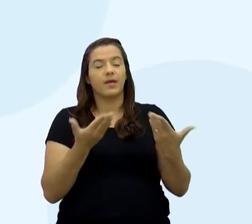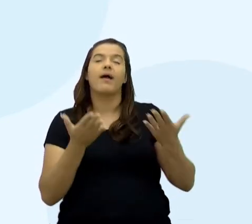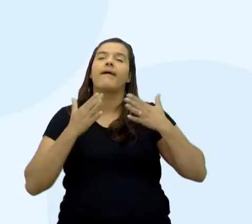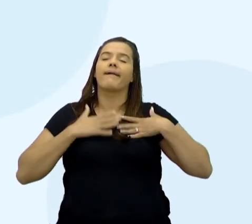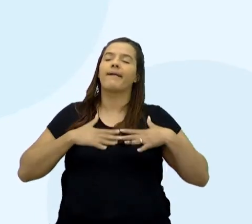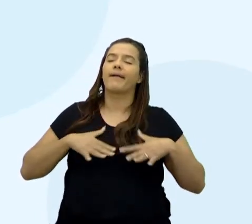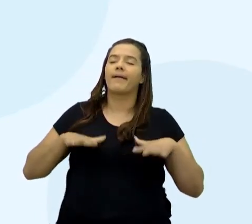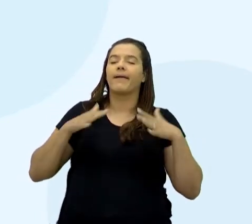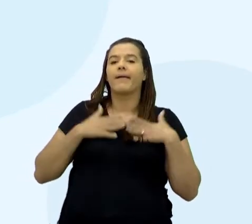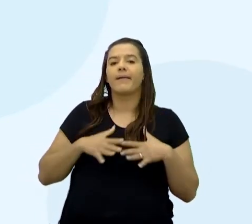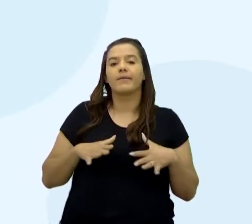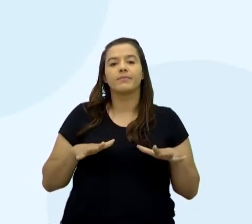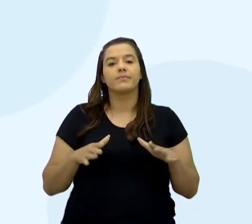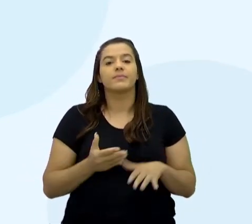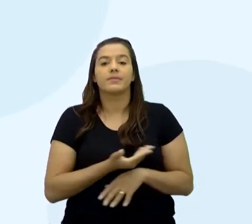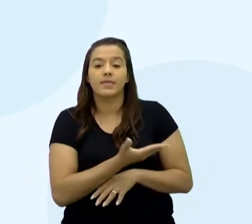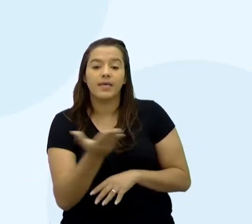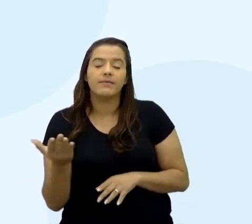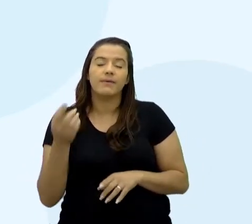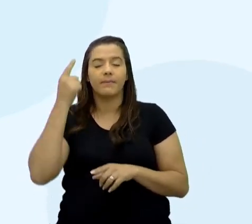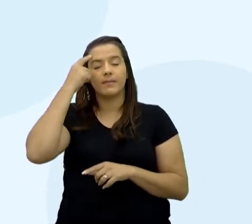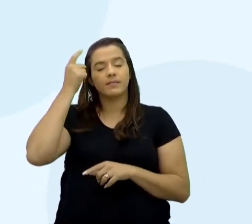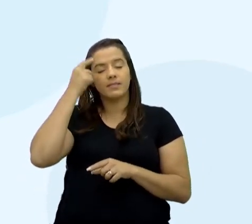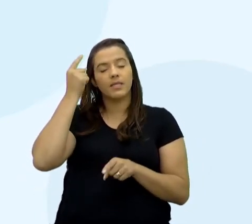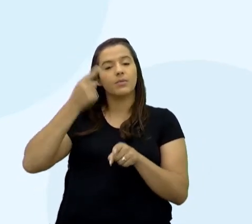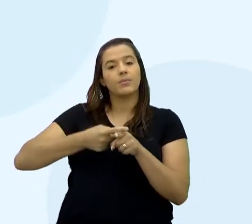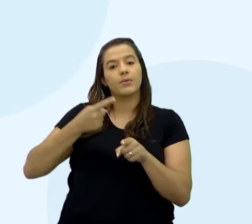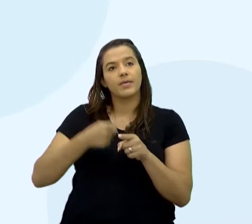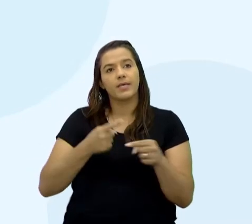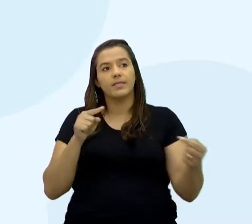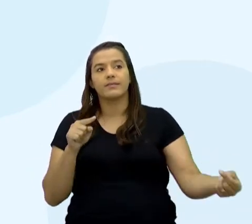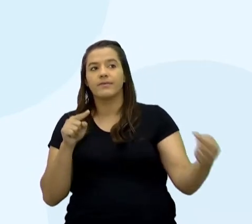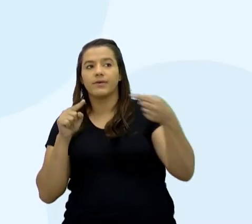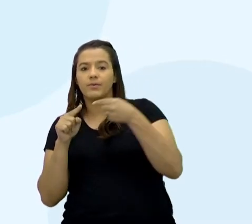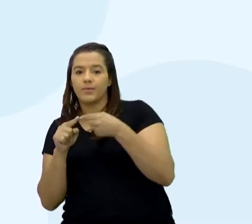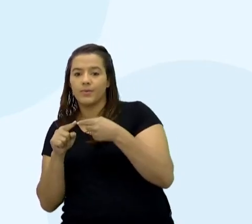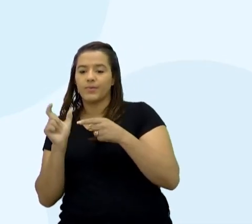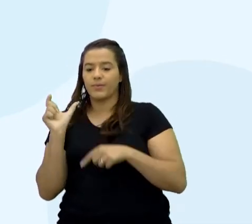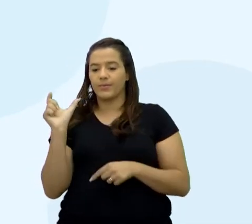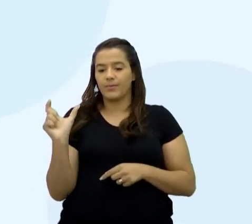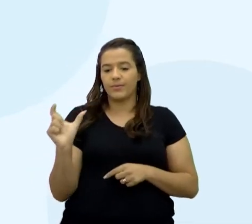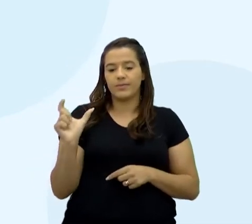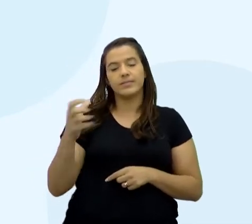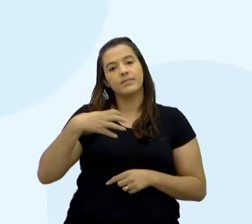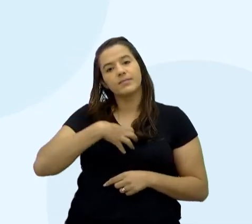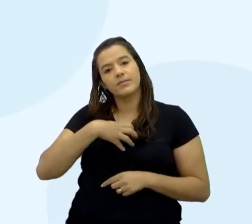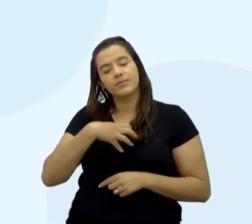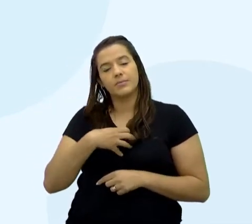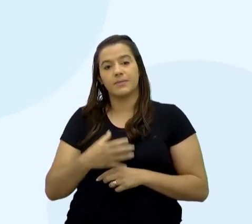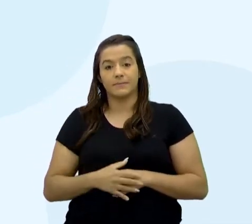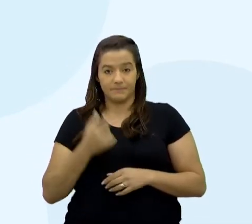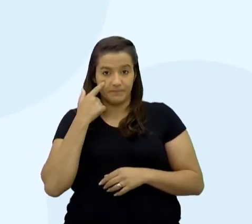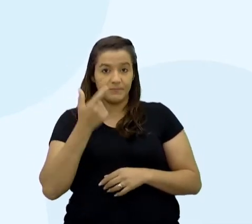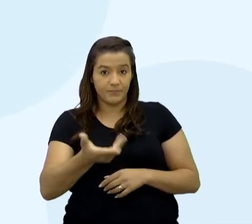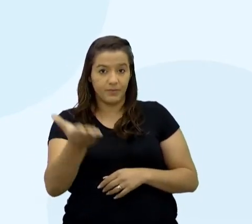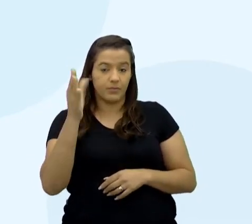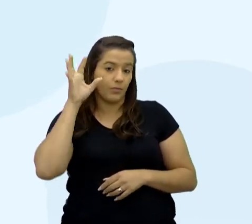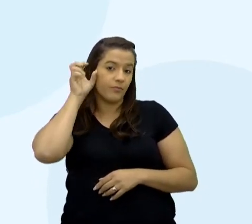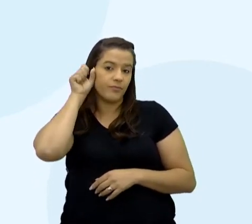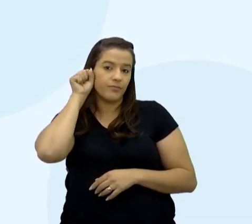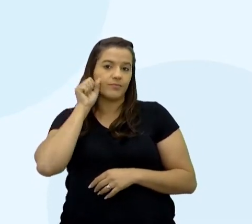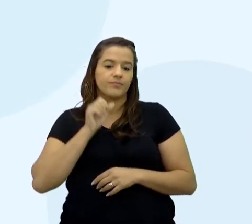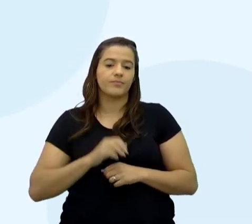relaxante. E pensar o porquê que vocês associam com esses sentimentos, sensações. Vamos lá então para o primeiro.